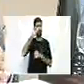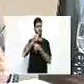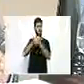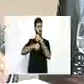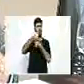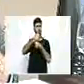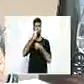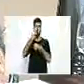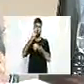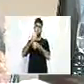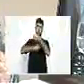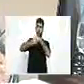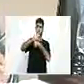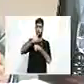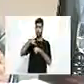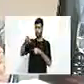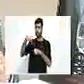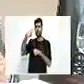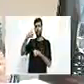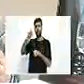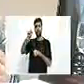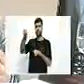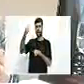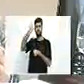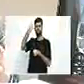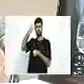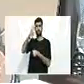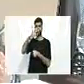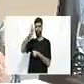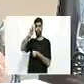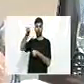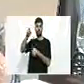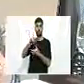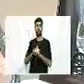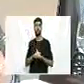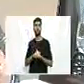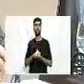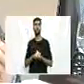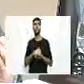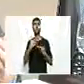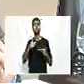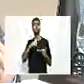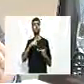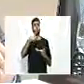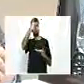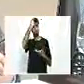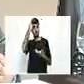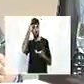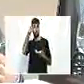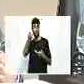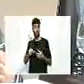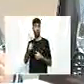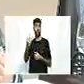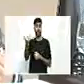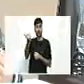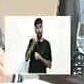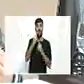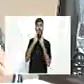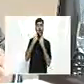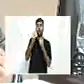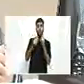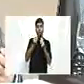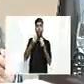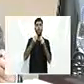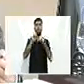passado o ano atrasado Sávio Sávio vai me ajudar que Sávio é bom de cabeça um cidadão que chegou reclamando aqui com relação às